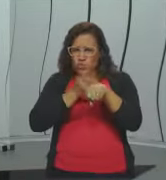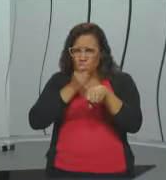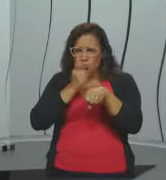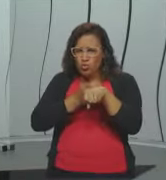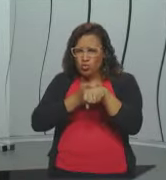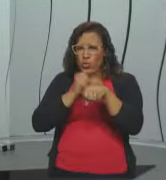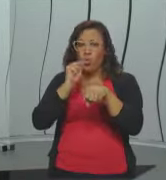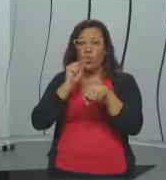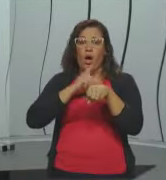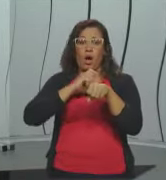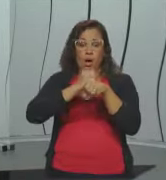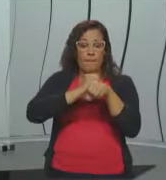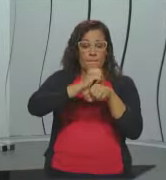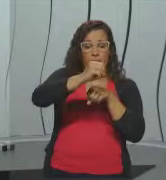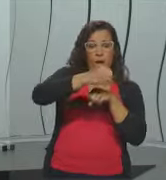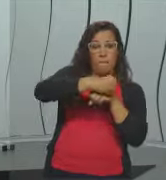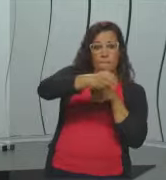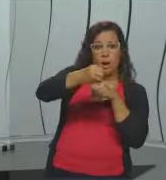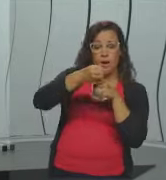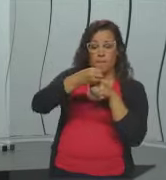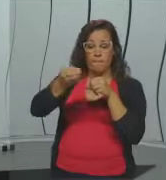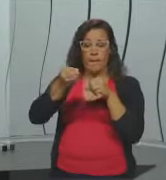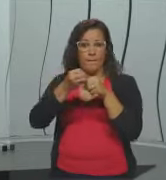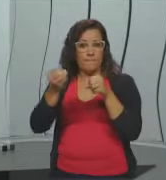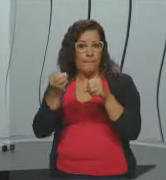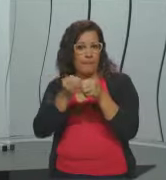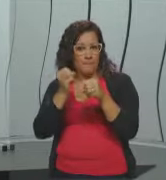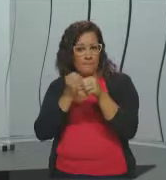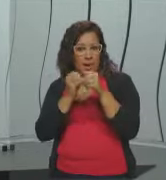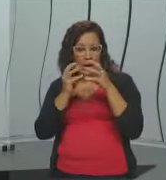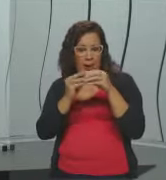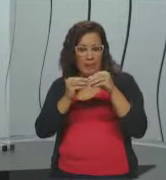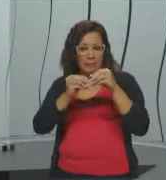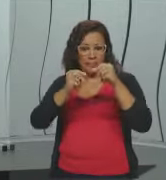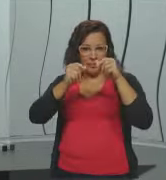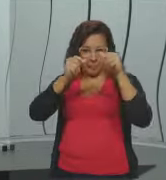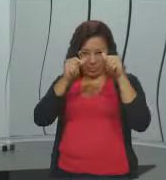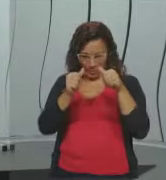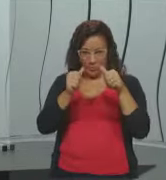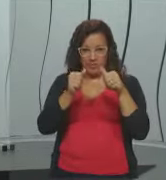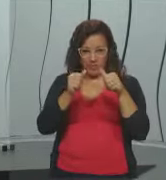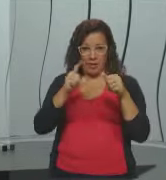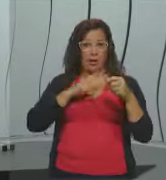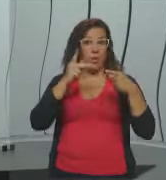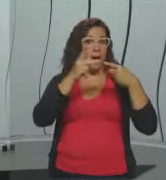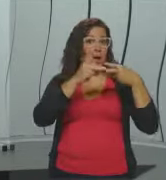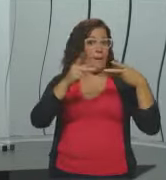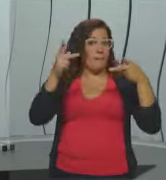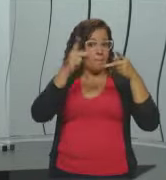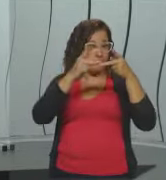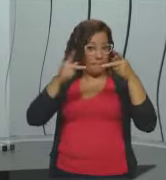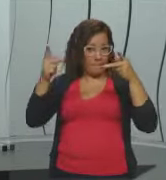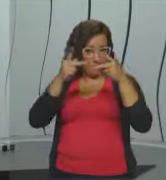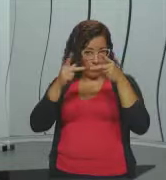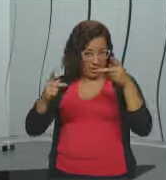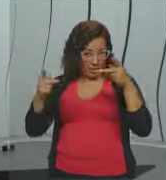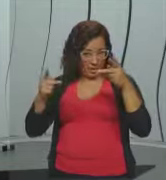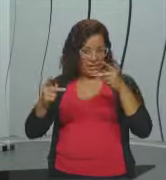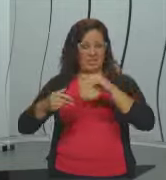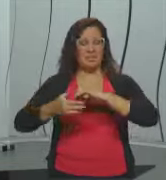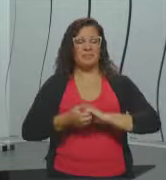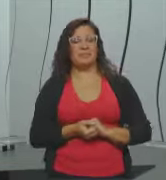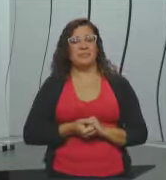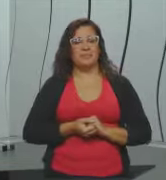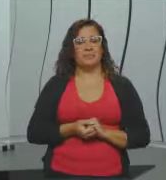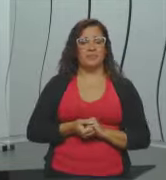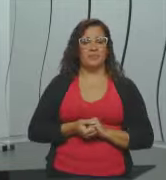mais fáceis para que aquela pepsina consiga cortar essas proteínas. E finalmente saindo do